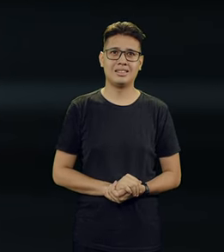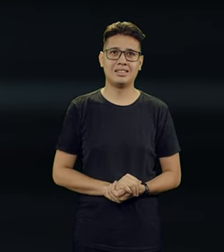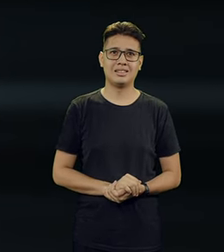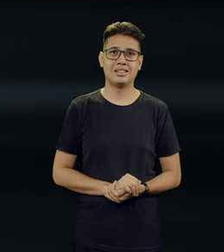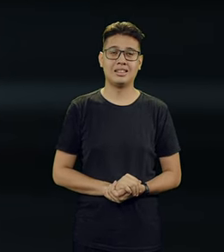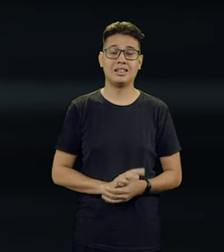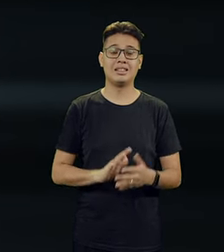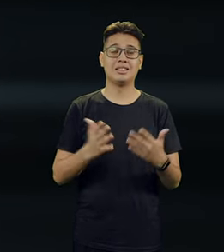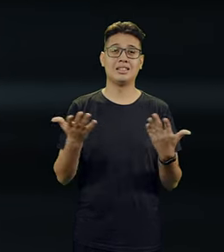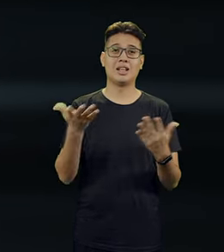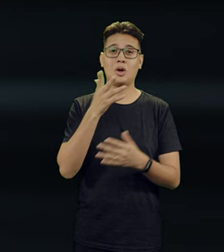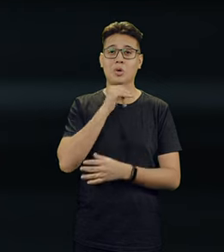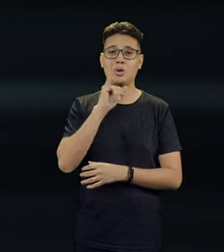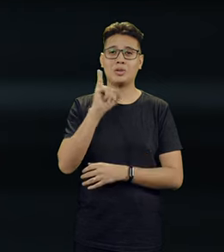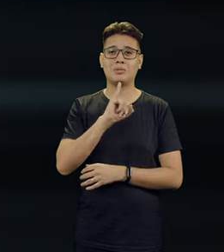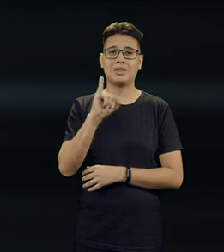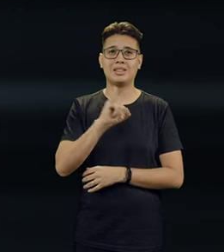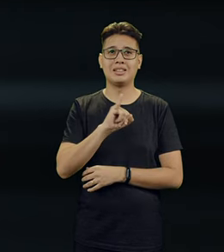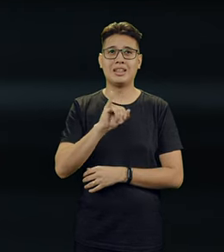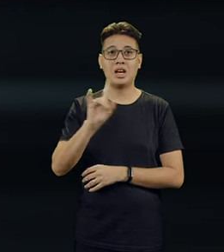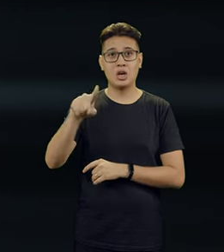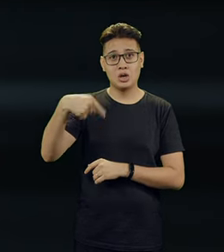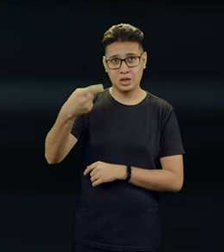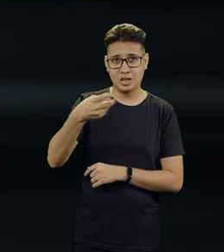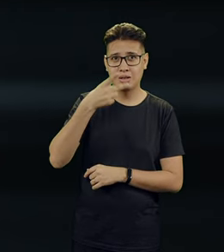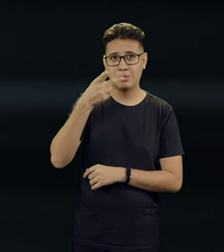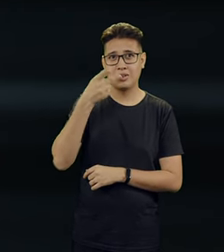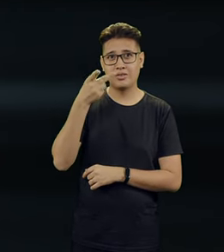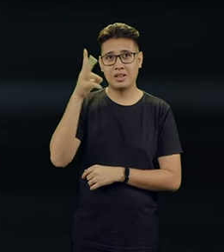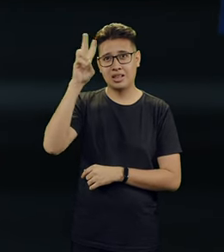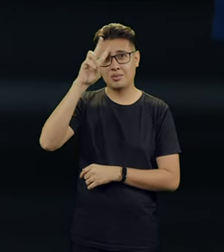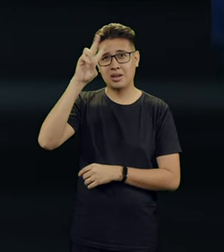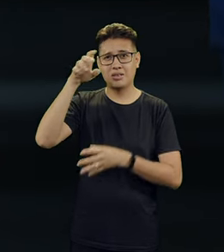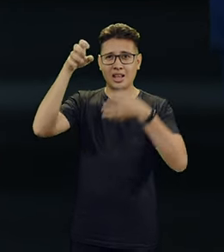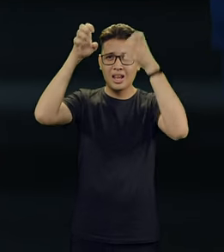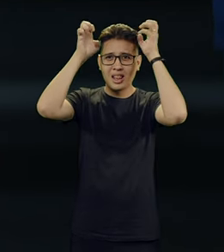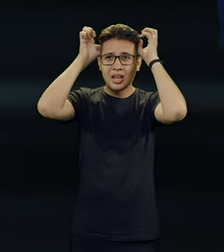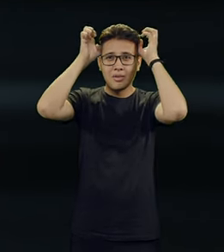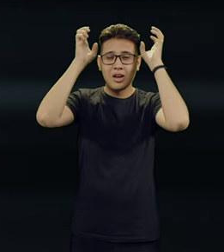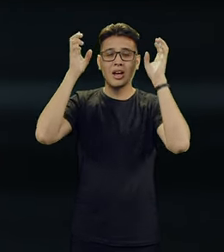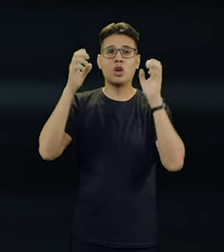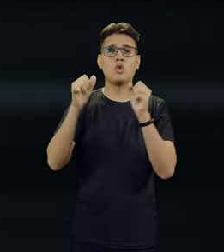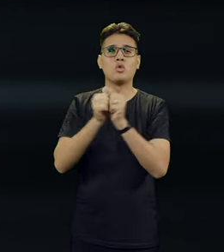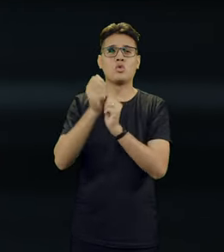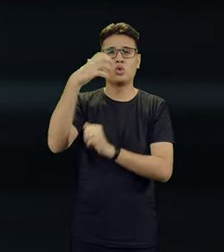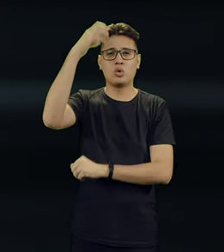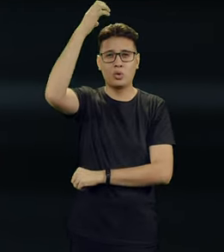Irmãos, olha, depois eu conto a história de Esther e o rei, tá bom?